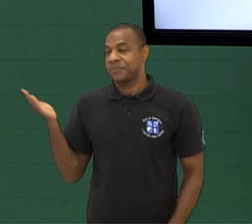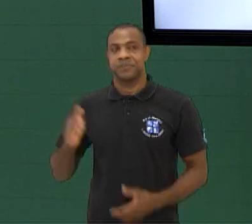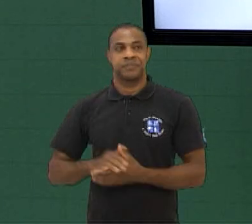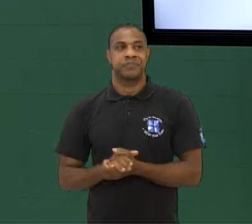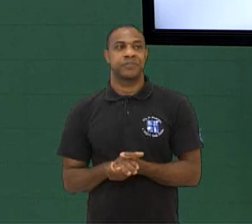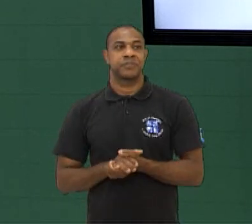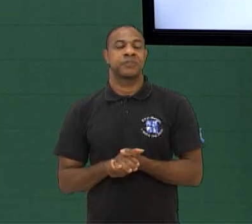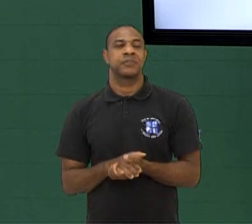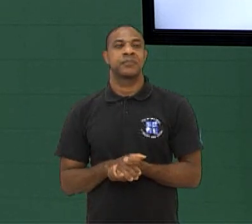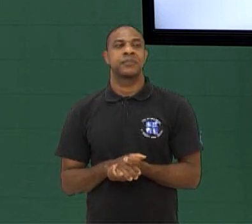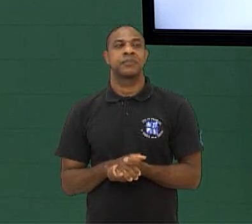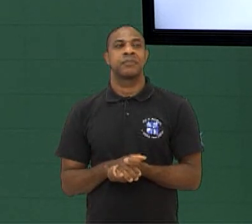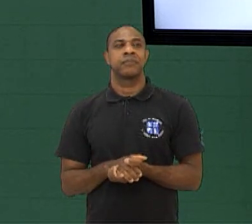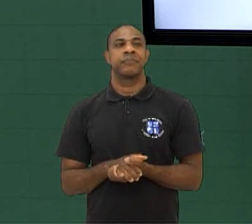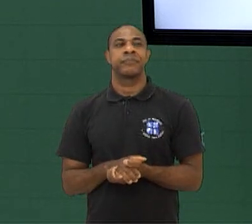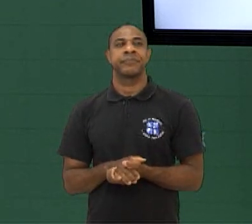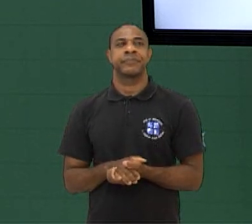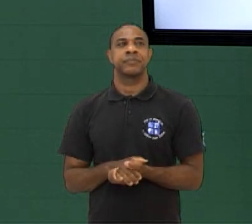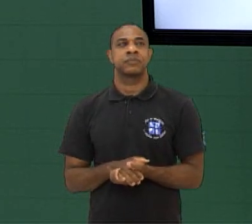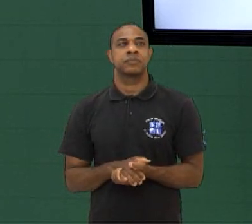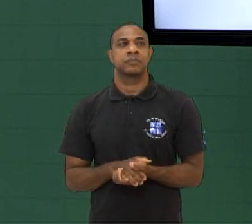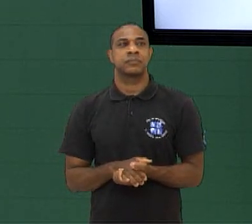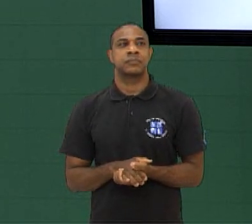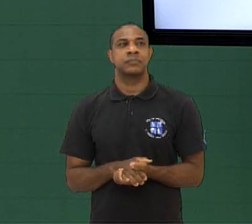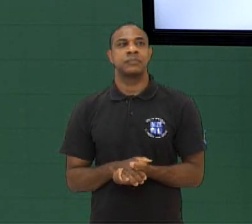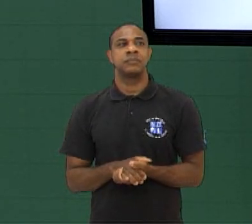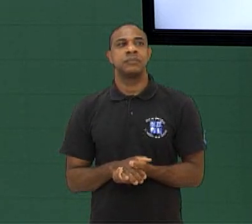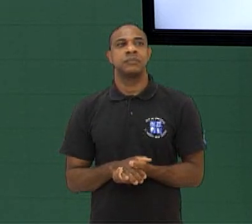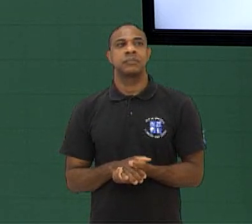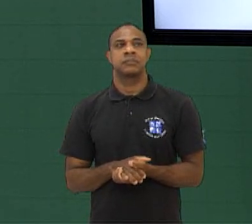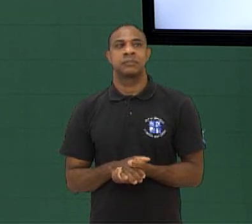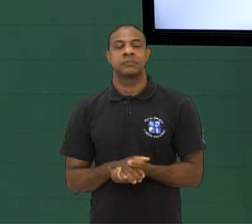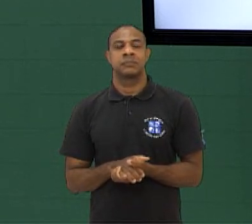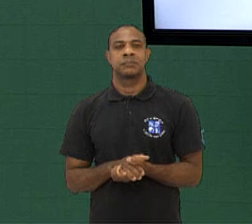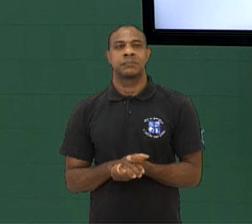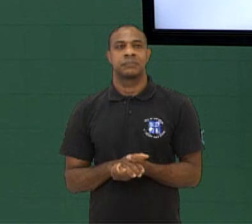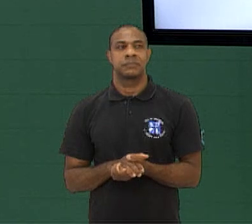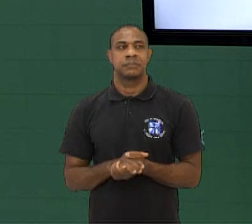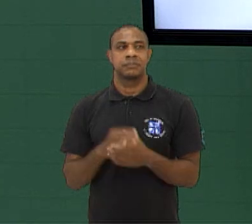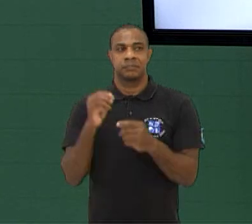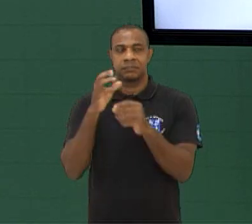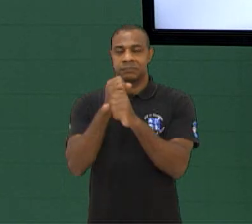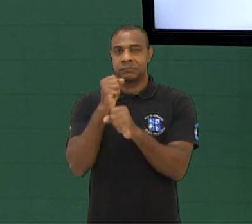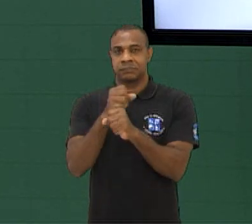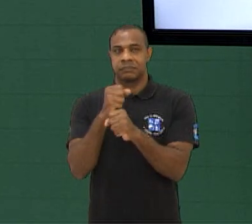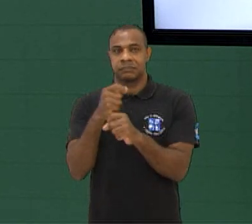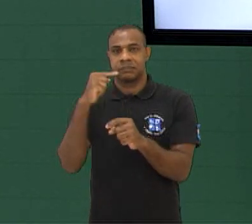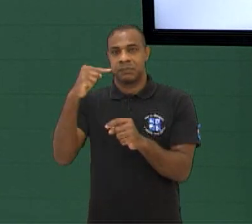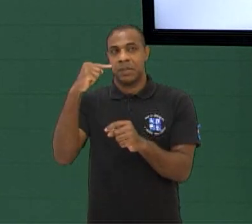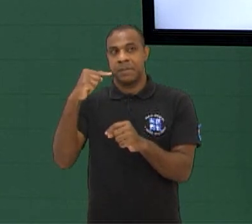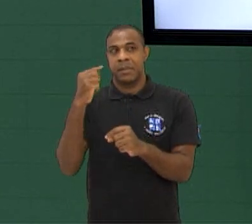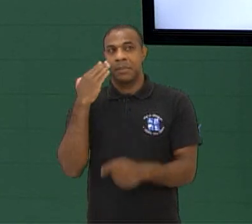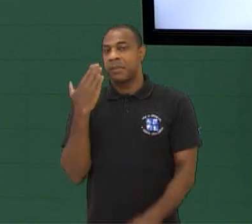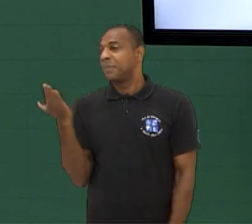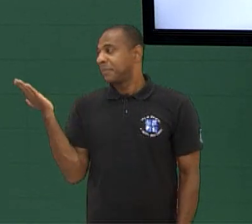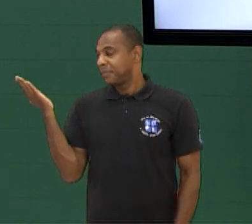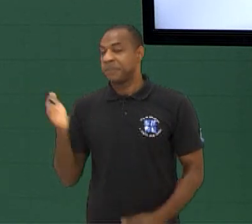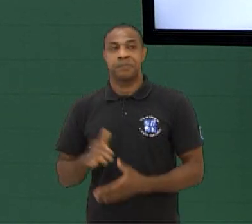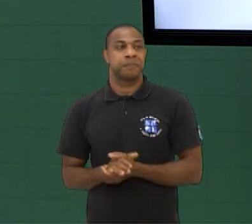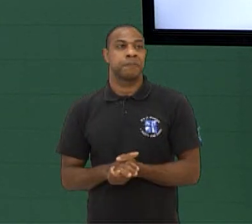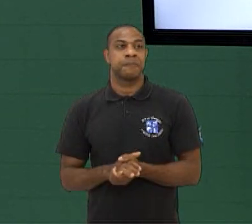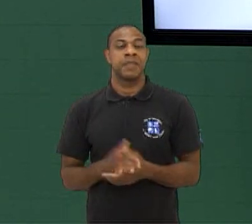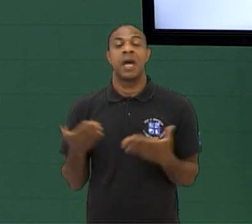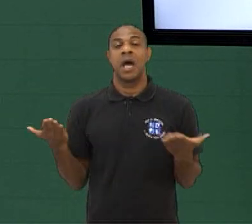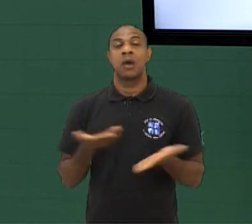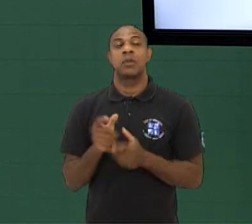75 centavos menos 55 centavos, 20 centavos. 11 reais menos 4 reais, 7 reais. Agora,